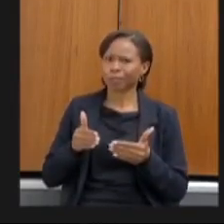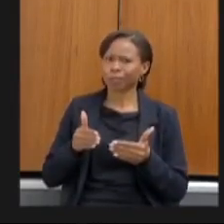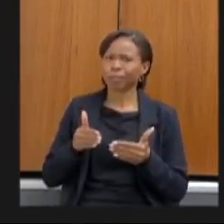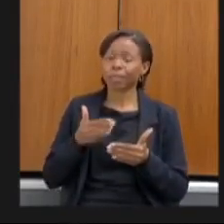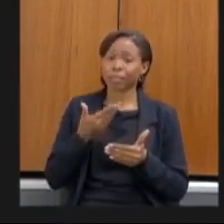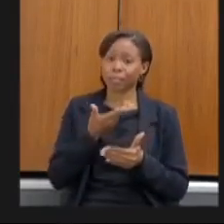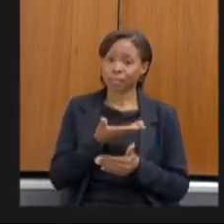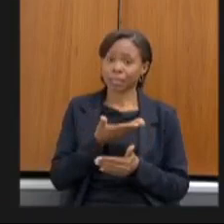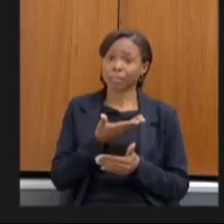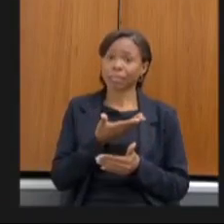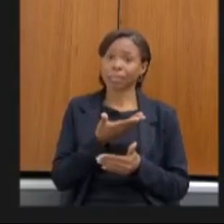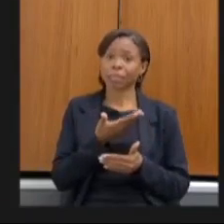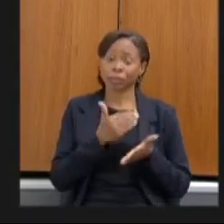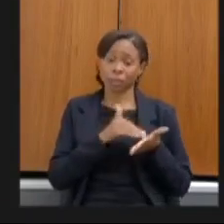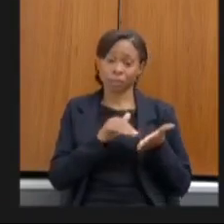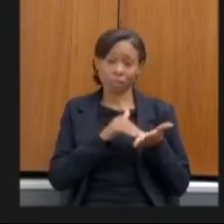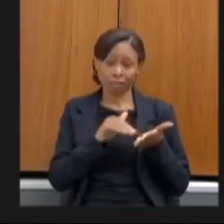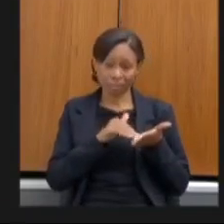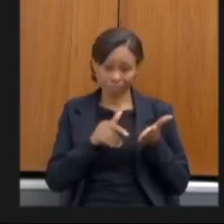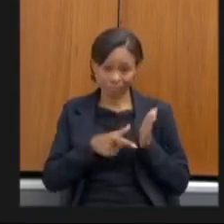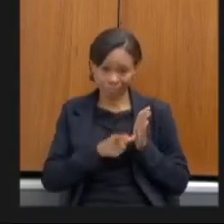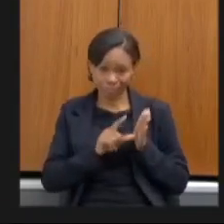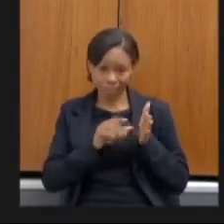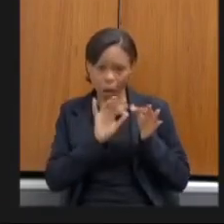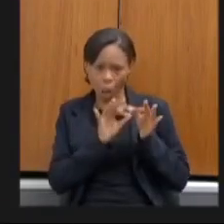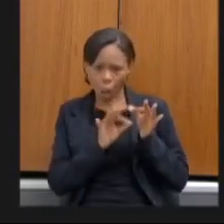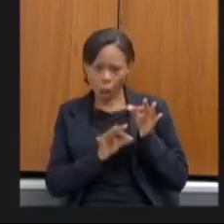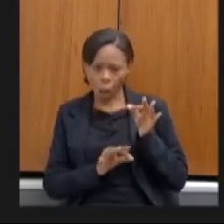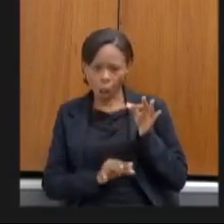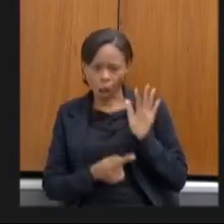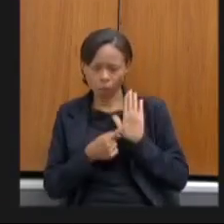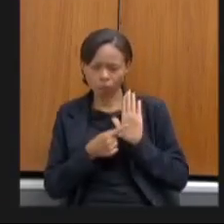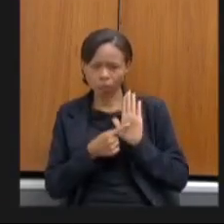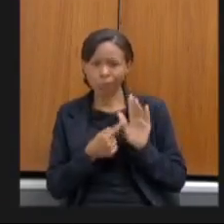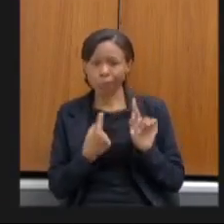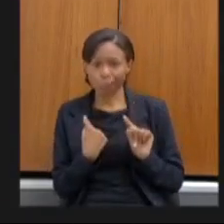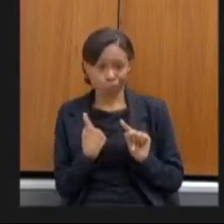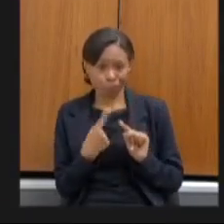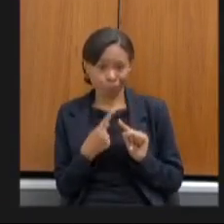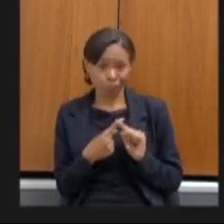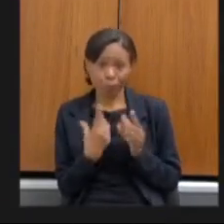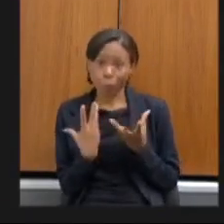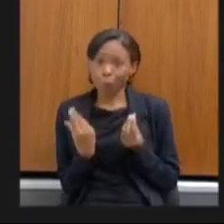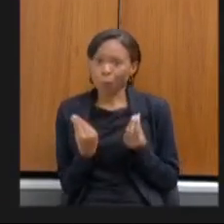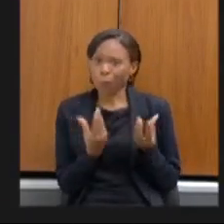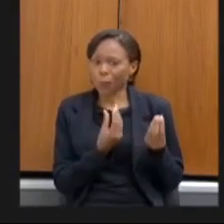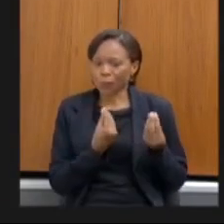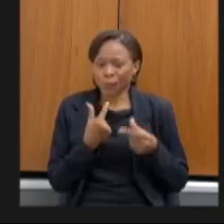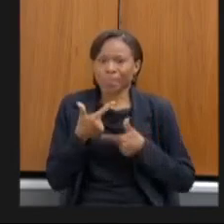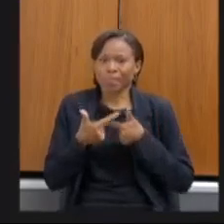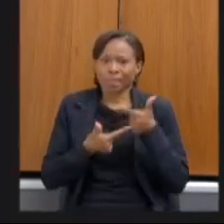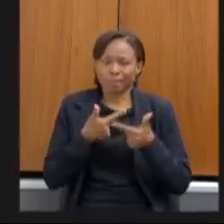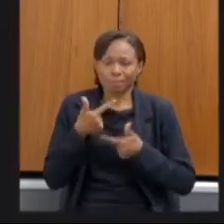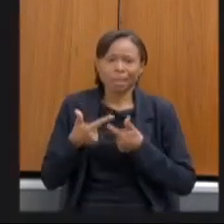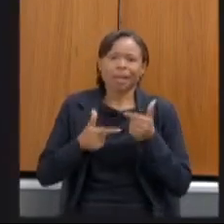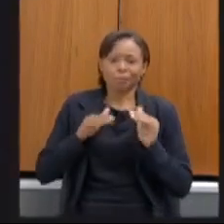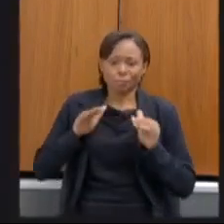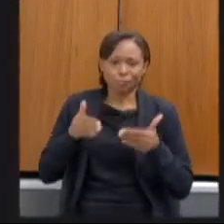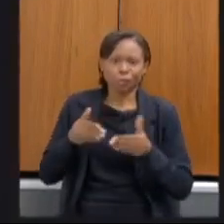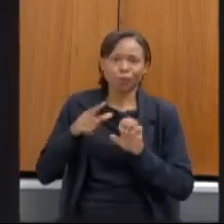coisinhas Exatamente porque se realizam muitos trabalhos nesse sentido de empreendimento eu gostaria de